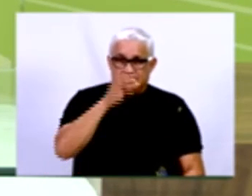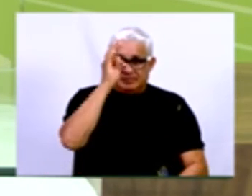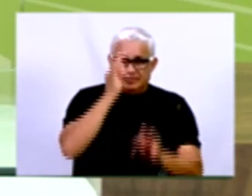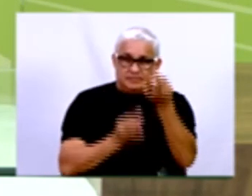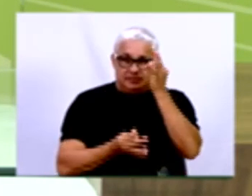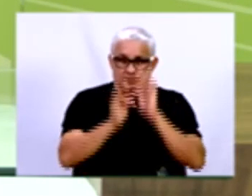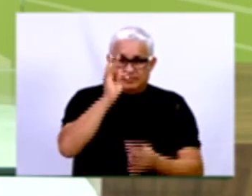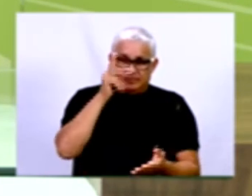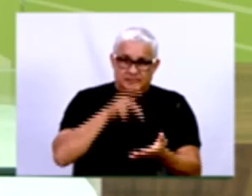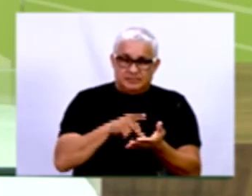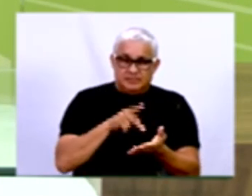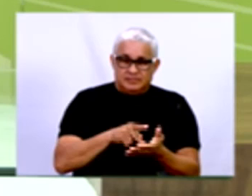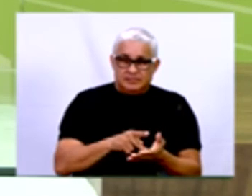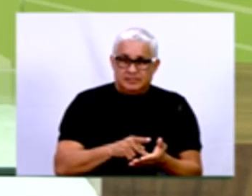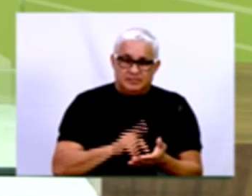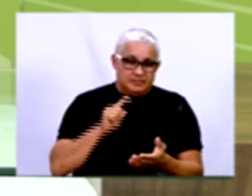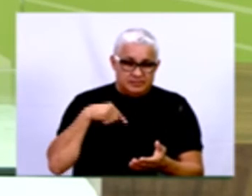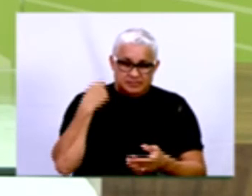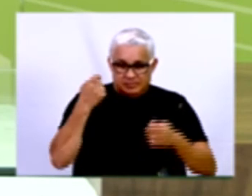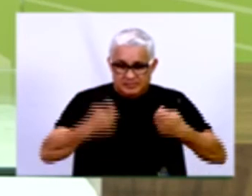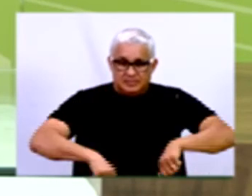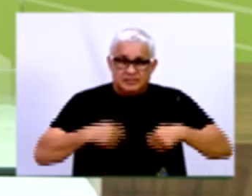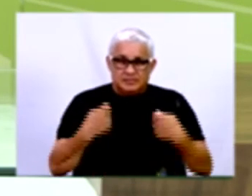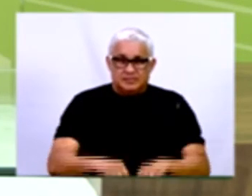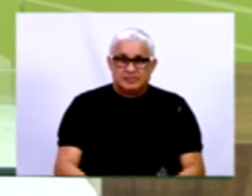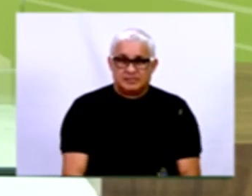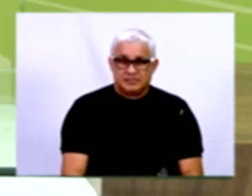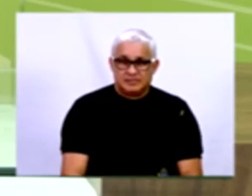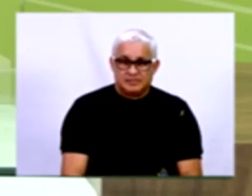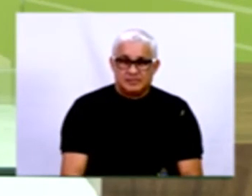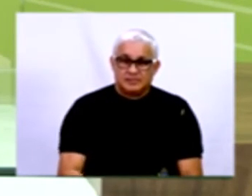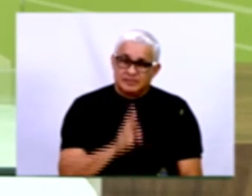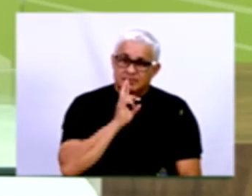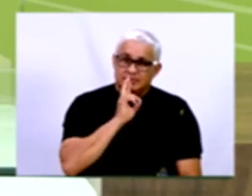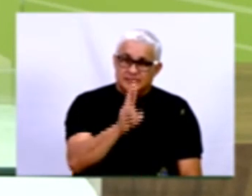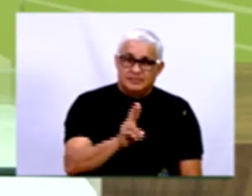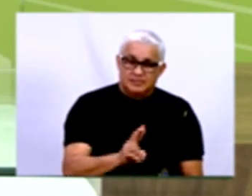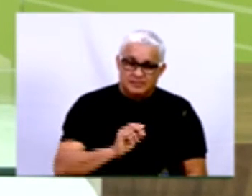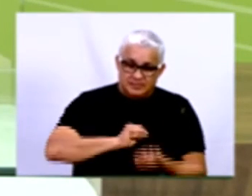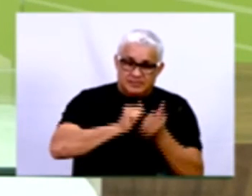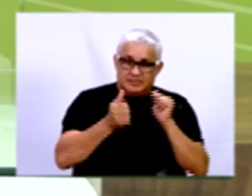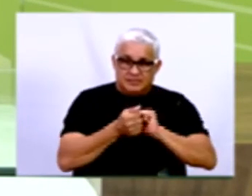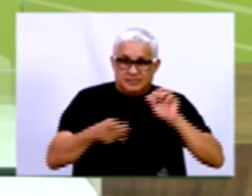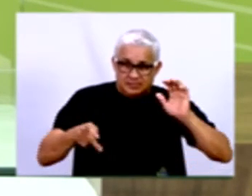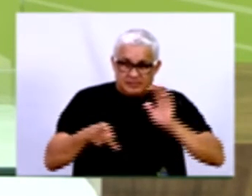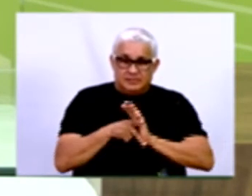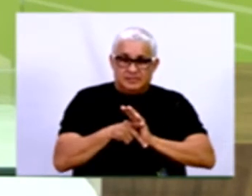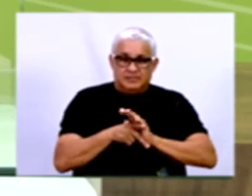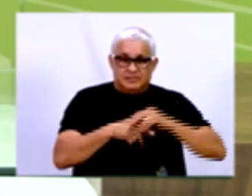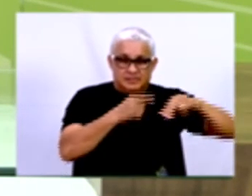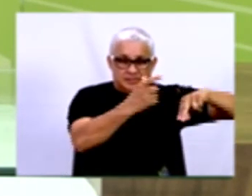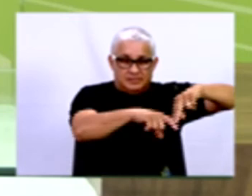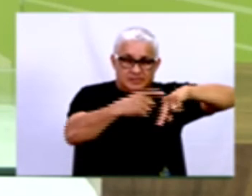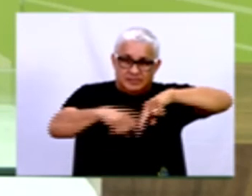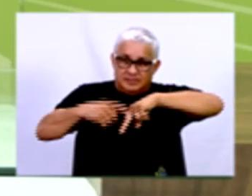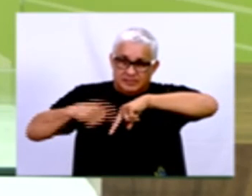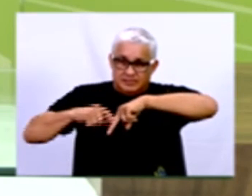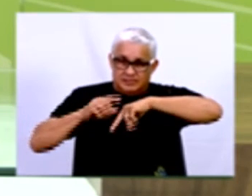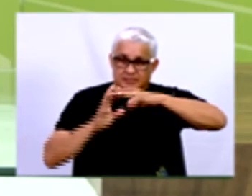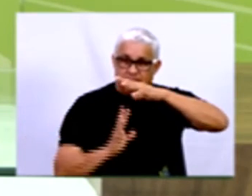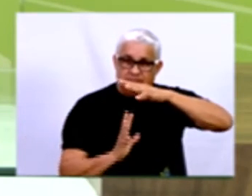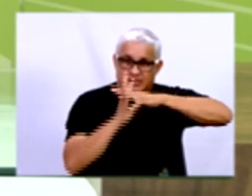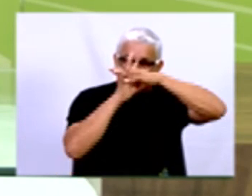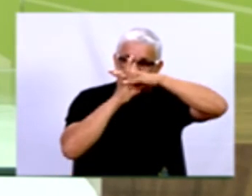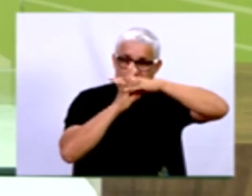mesmo remoldando as nossas necessidades, e essa é uma resposta muito adequada a essa questão, né? As necessidades humanas são